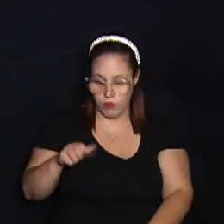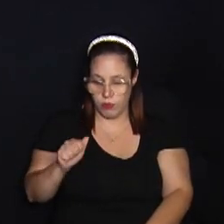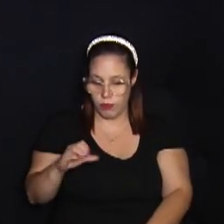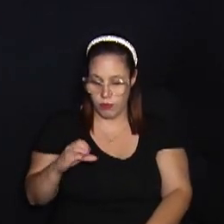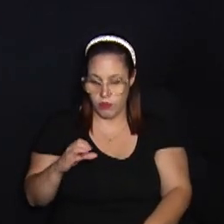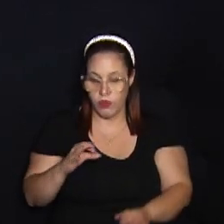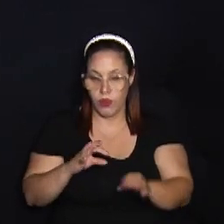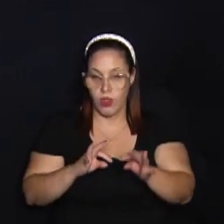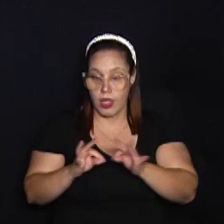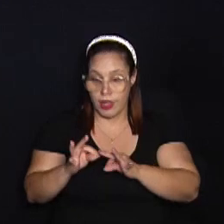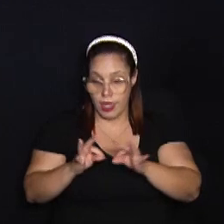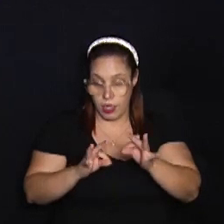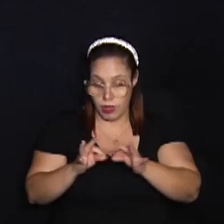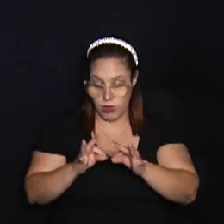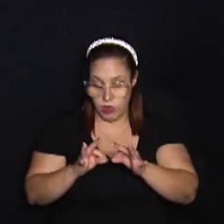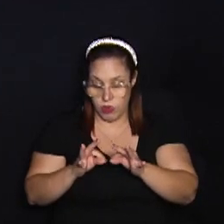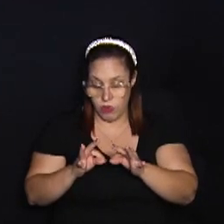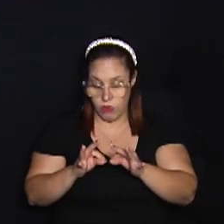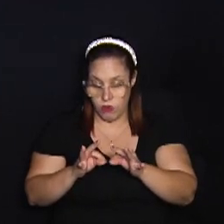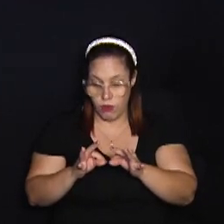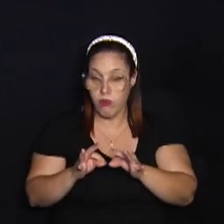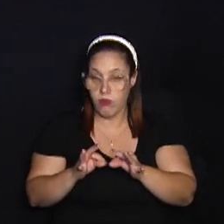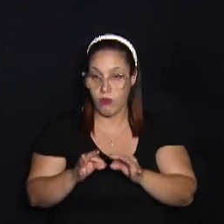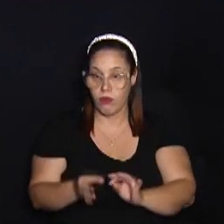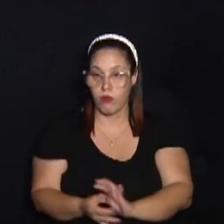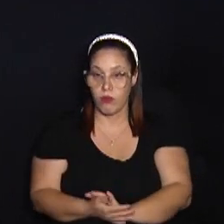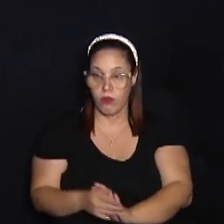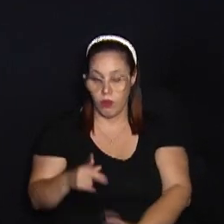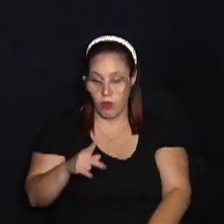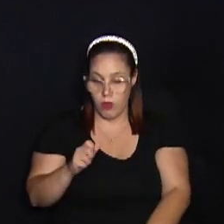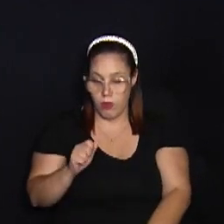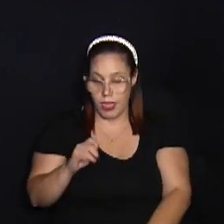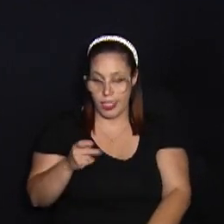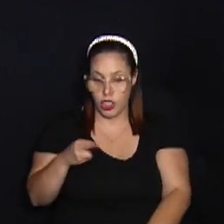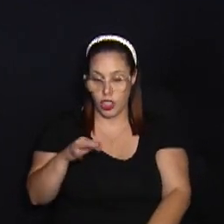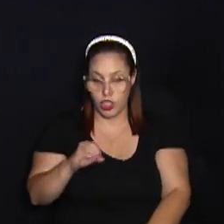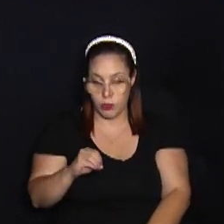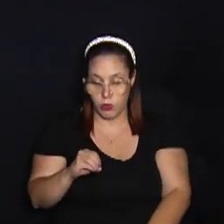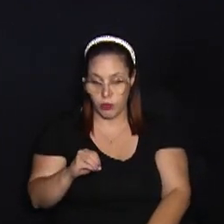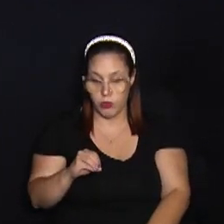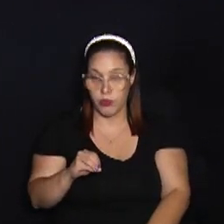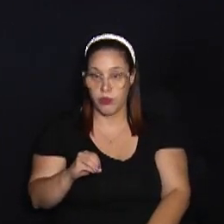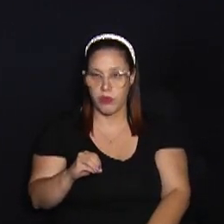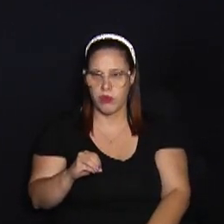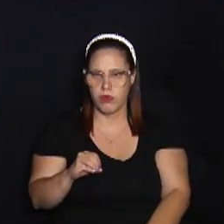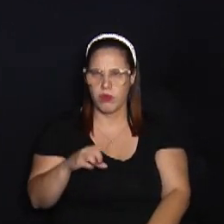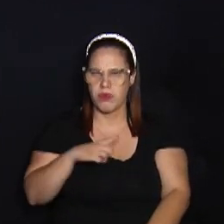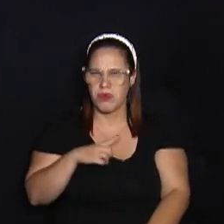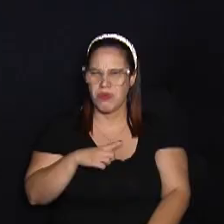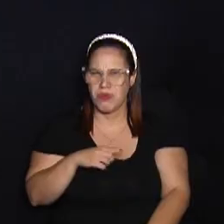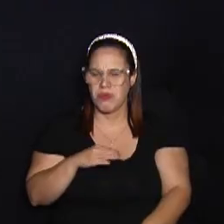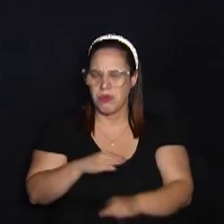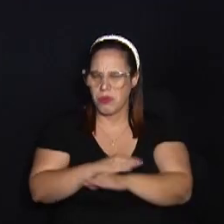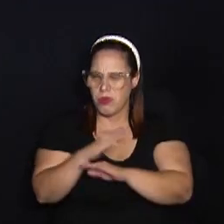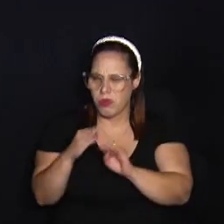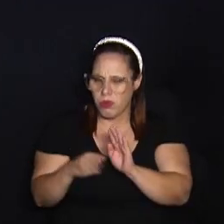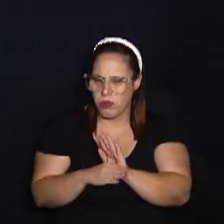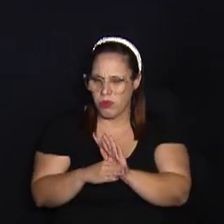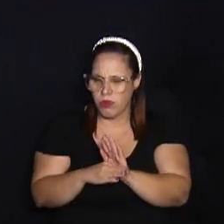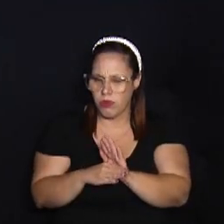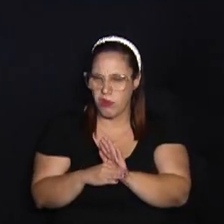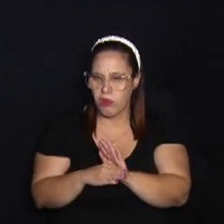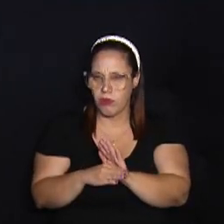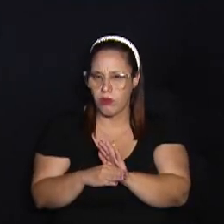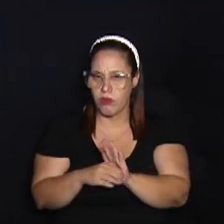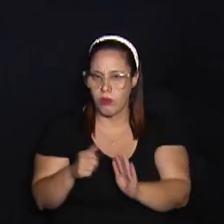curso técnico em habilitação, né, em paisagismo. O curso ele tem uma duração aí